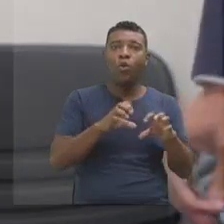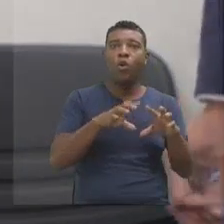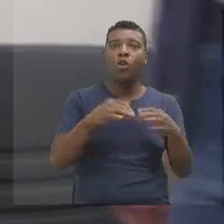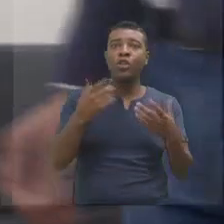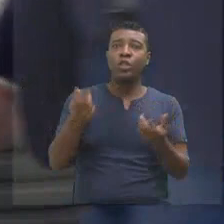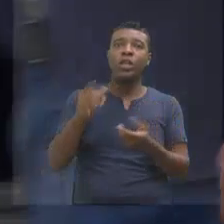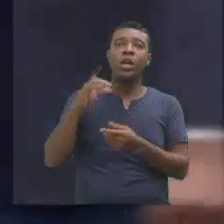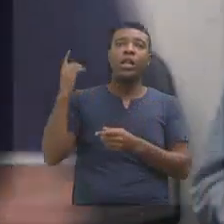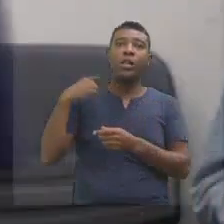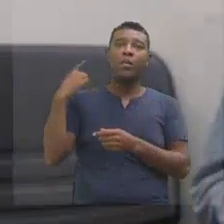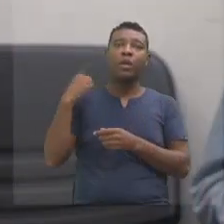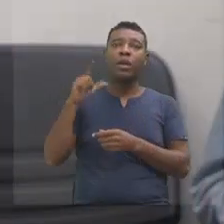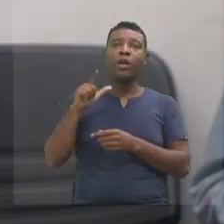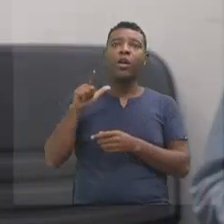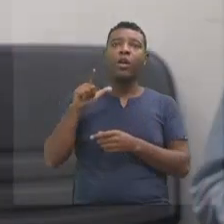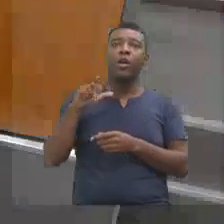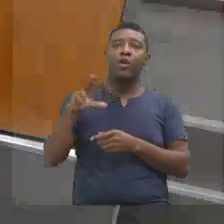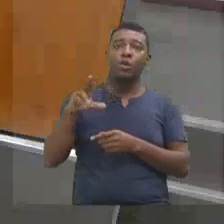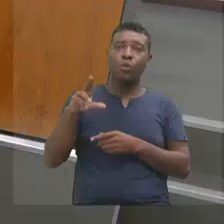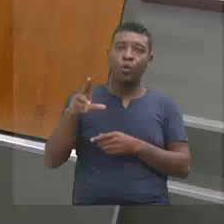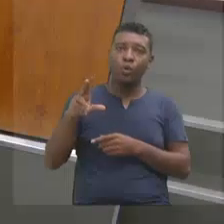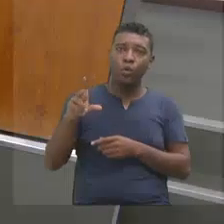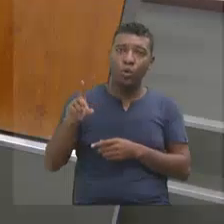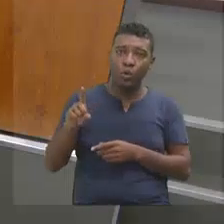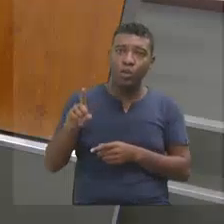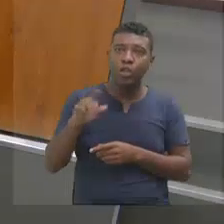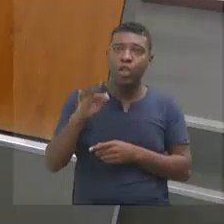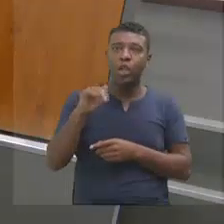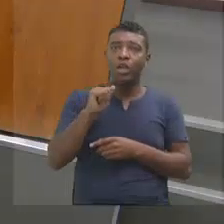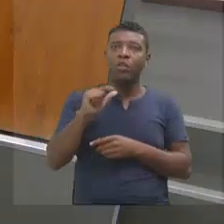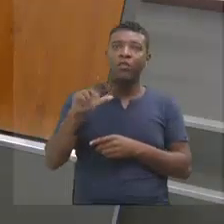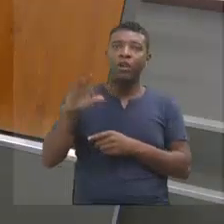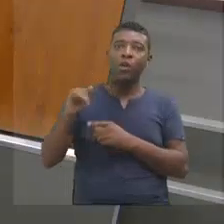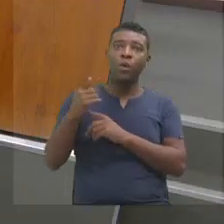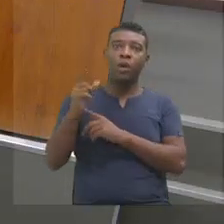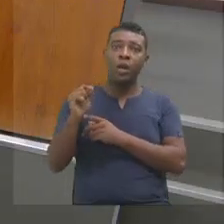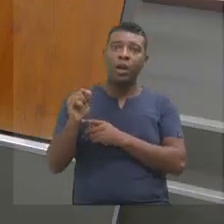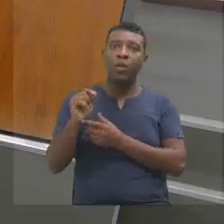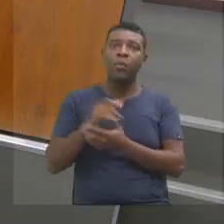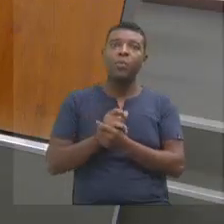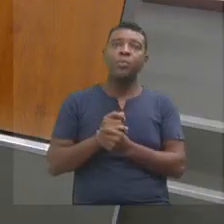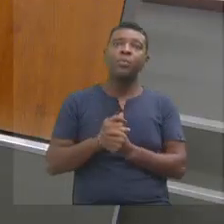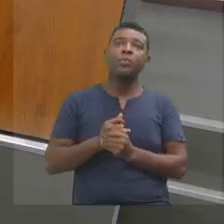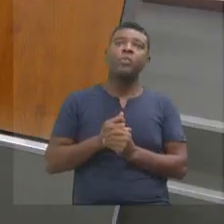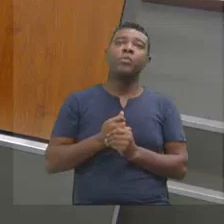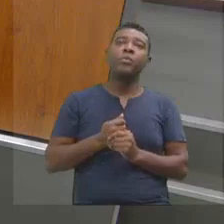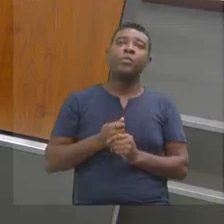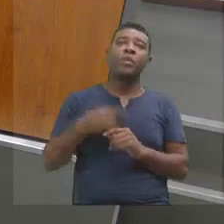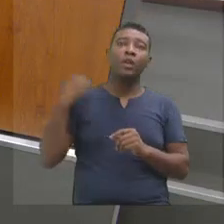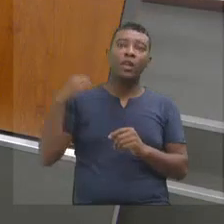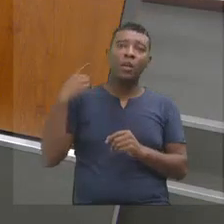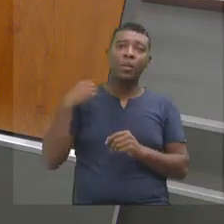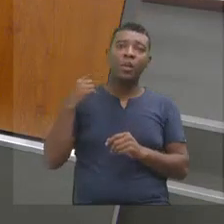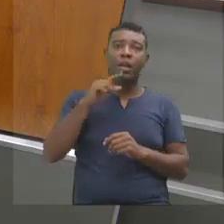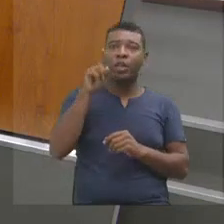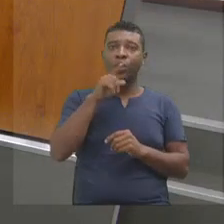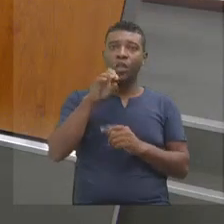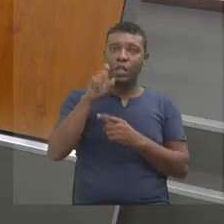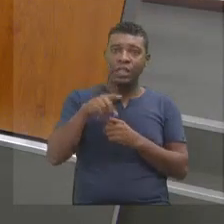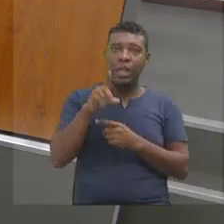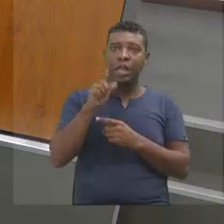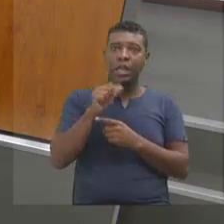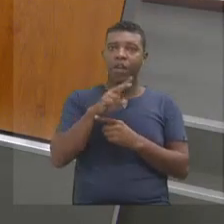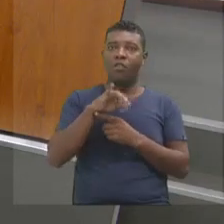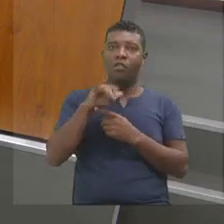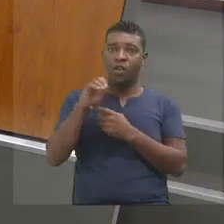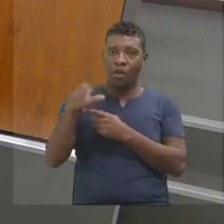deputada Lurdes Falcão também é o nosso amigo Zé laviola também o nosso Lucas